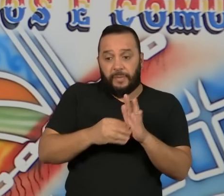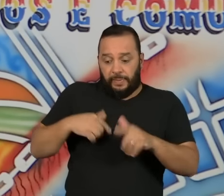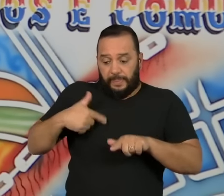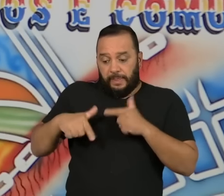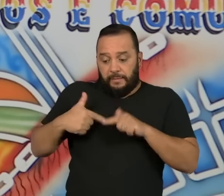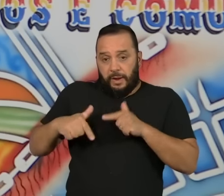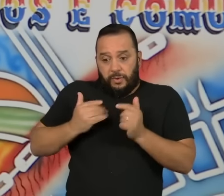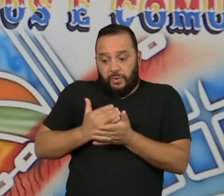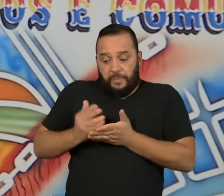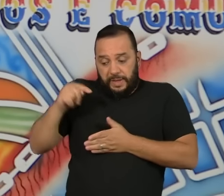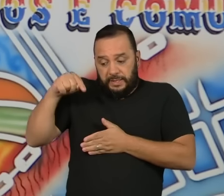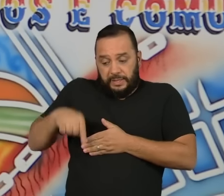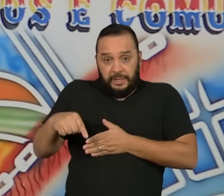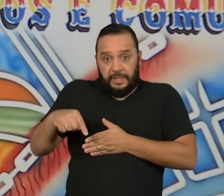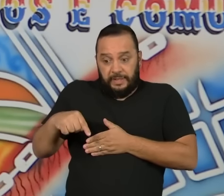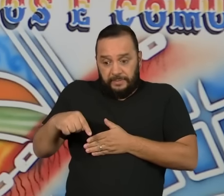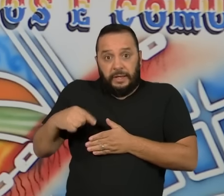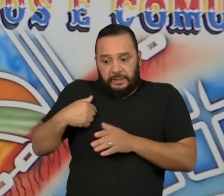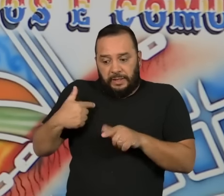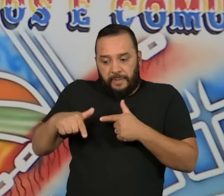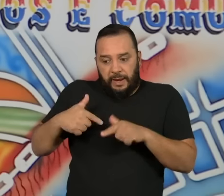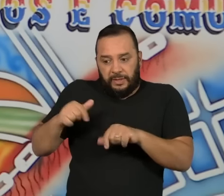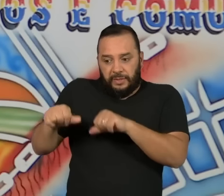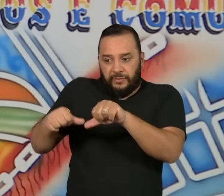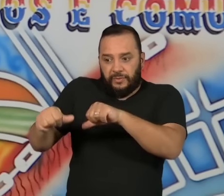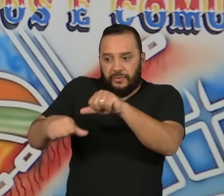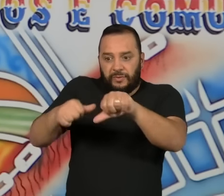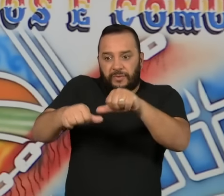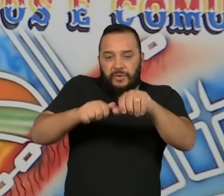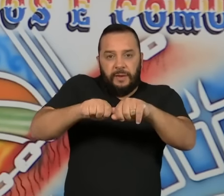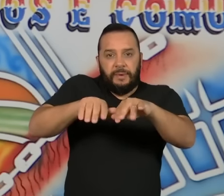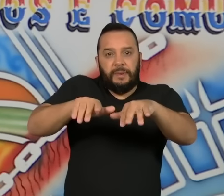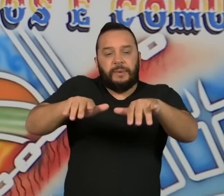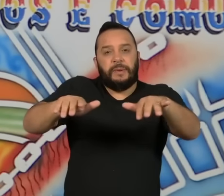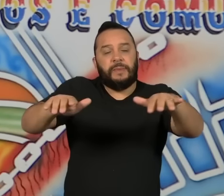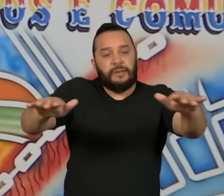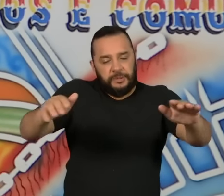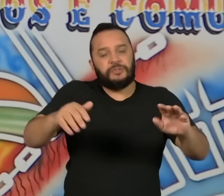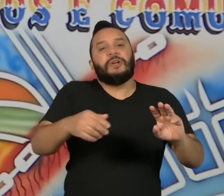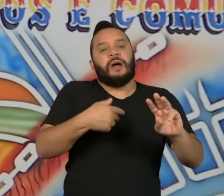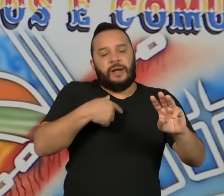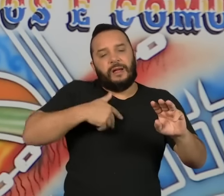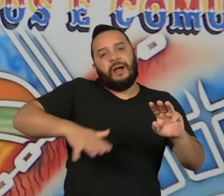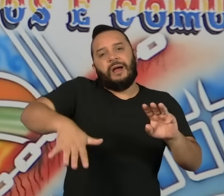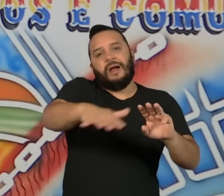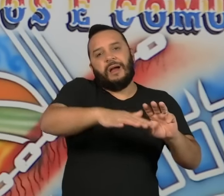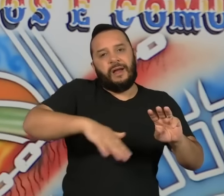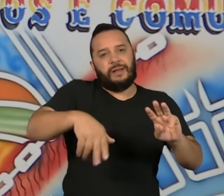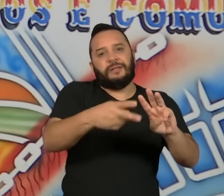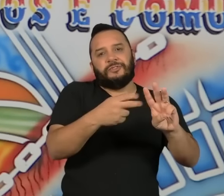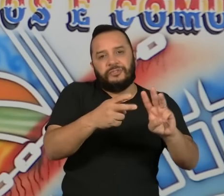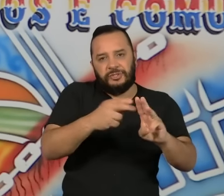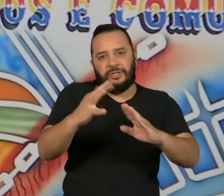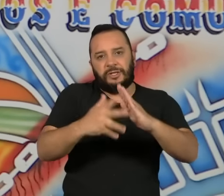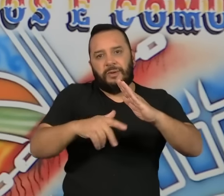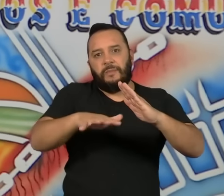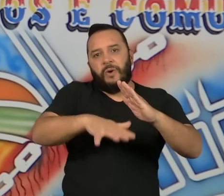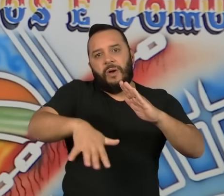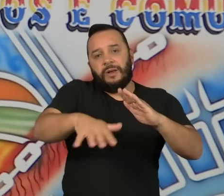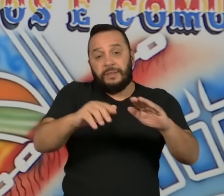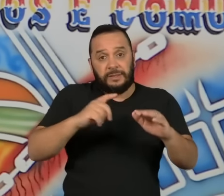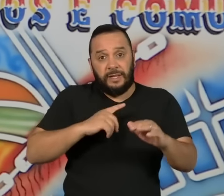transformação acontece em campo, nos territórios de comunidades tradicionais, onde mais de 27 mil pessoas